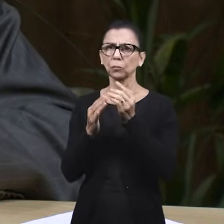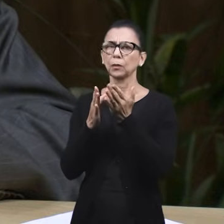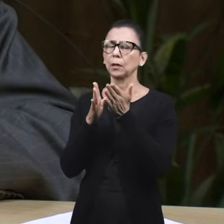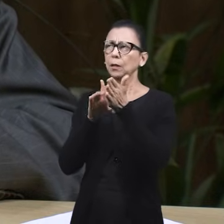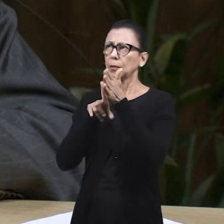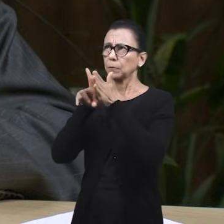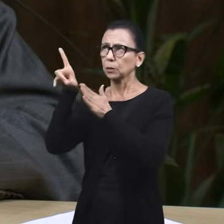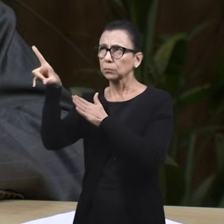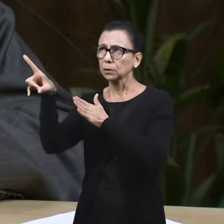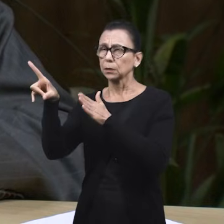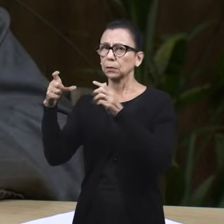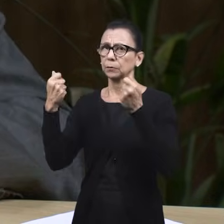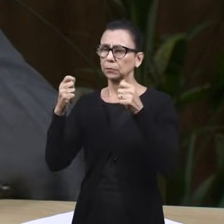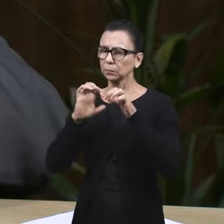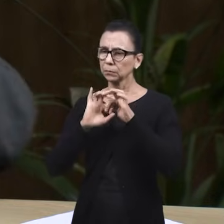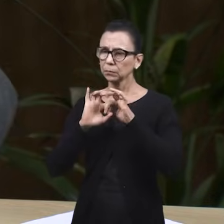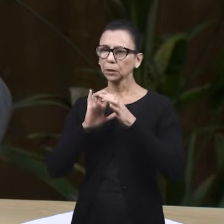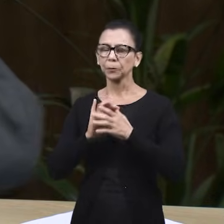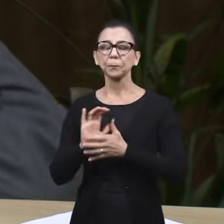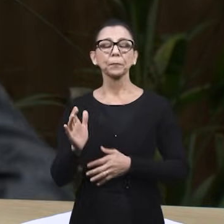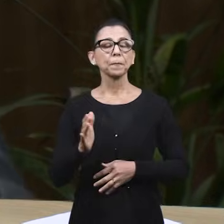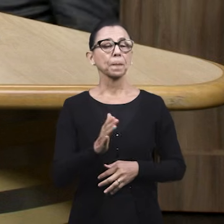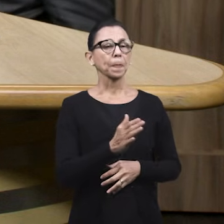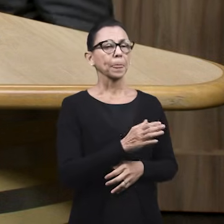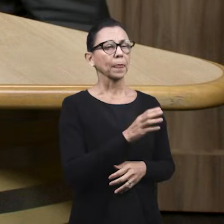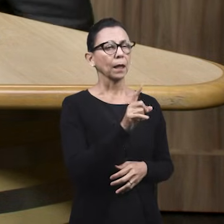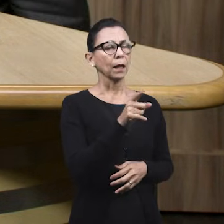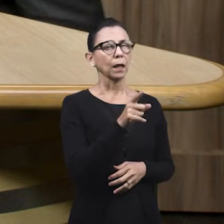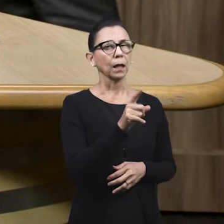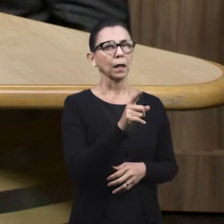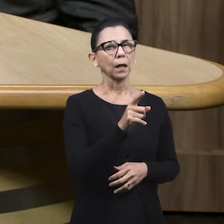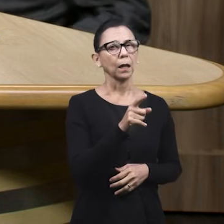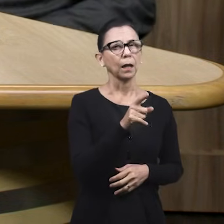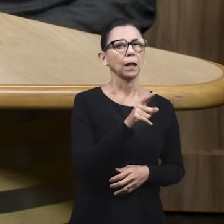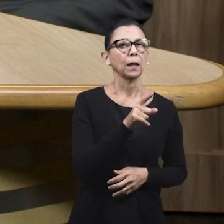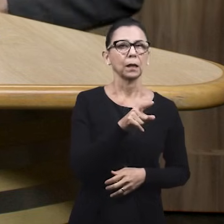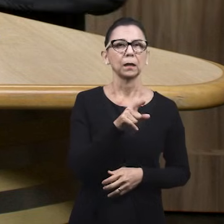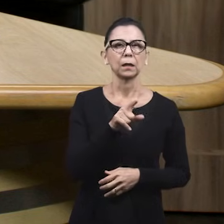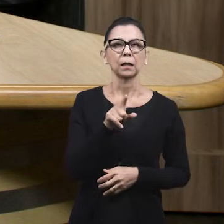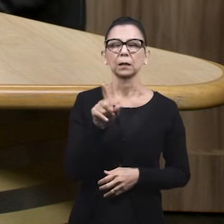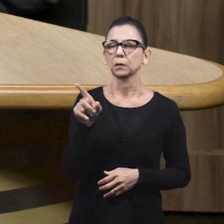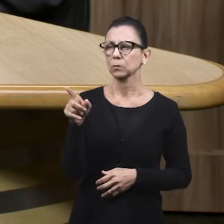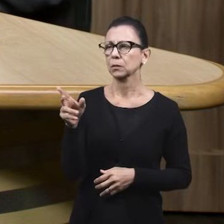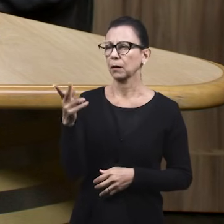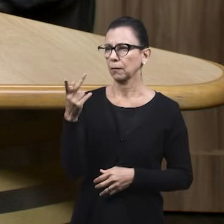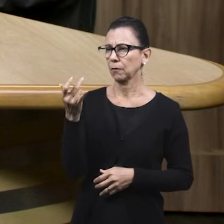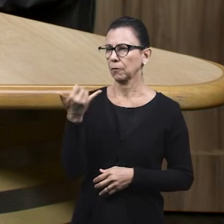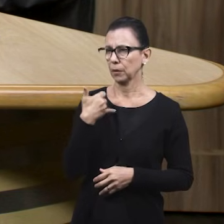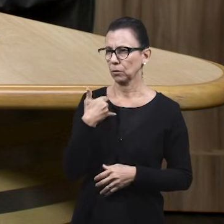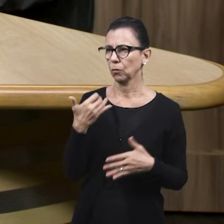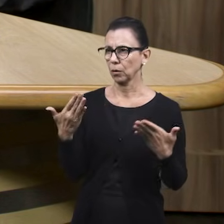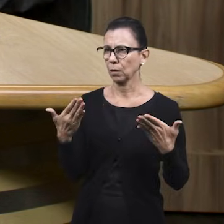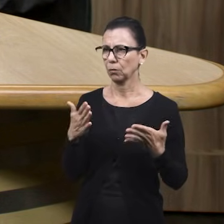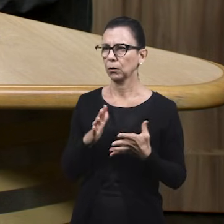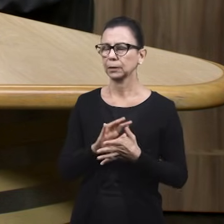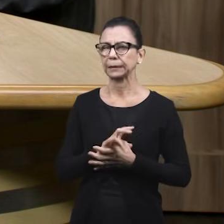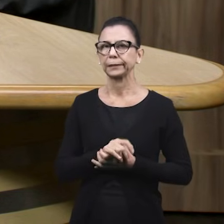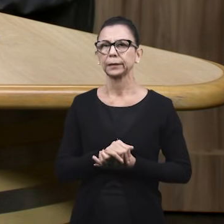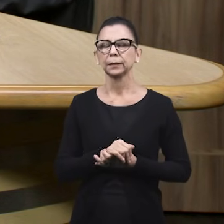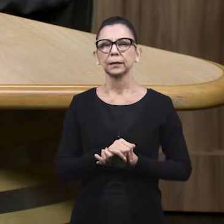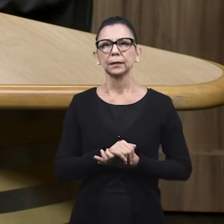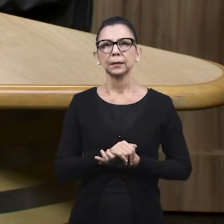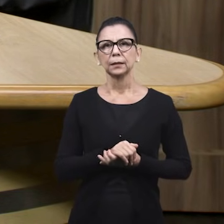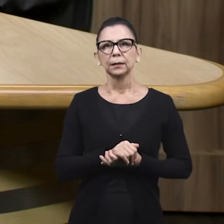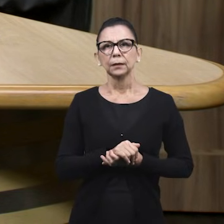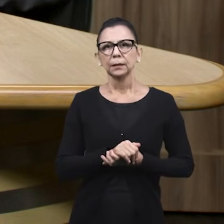Ele falar com você. Aliás, inclusive, isso que você está falando agora nos conduz àquilo que